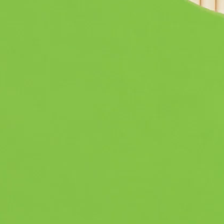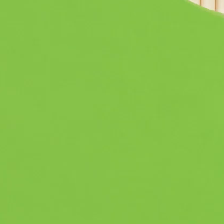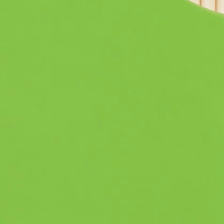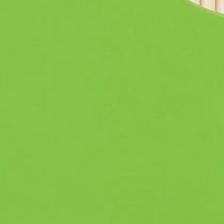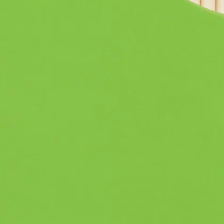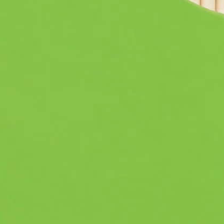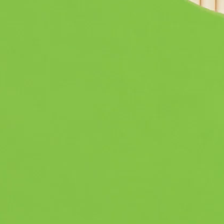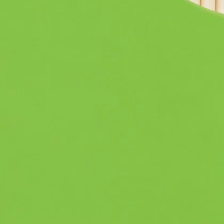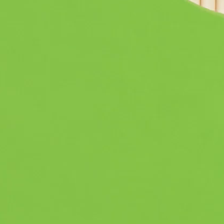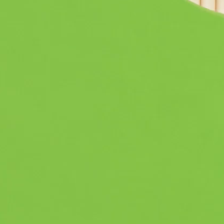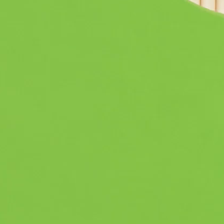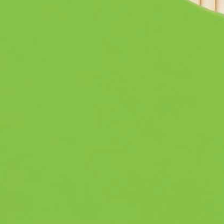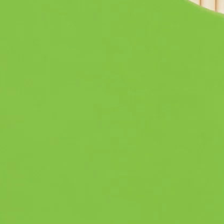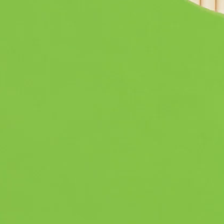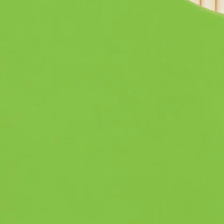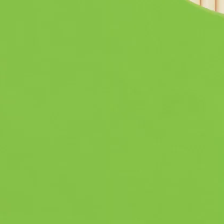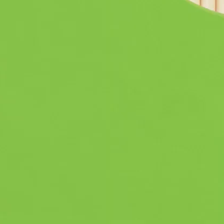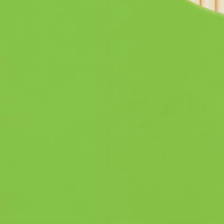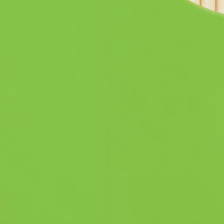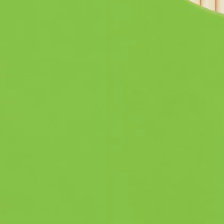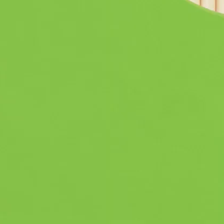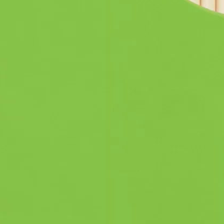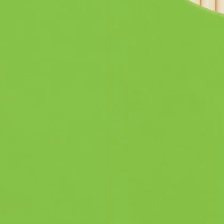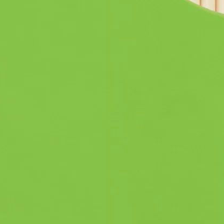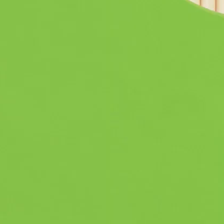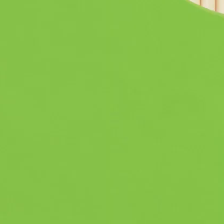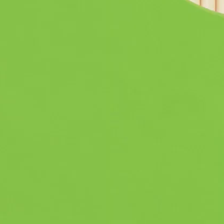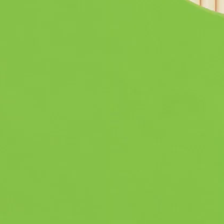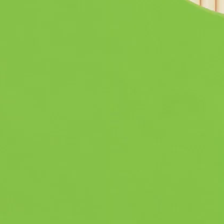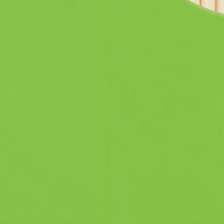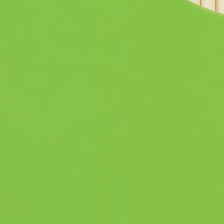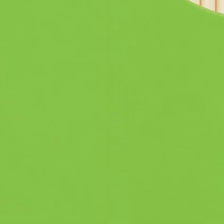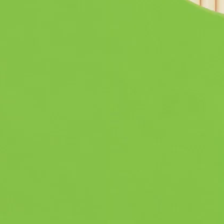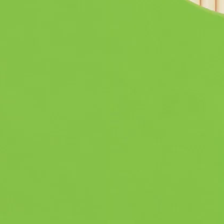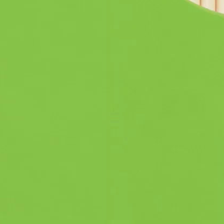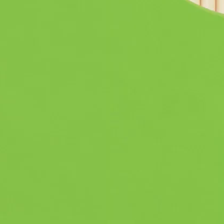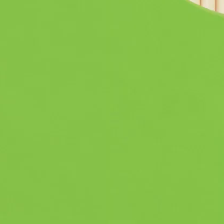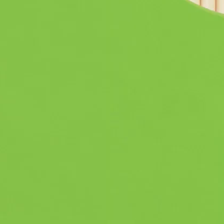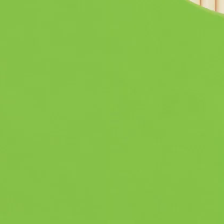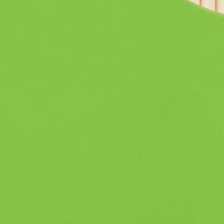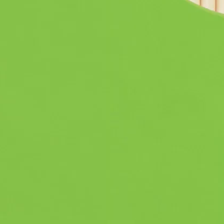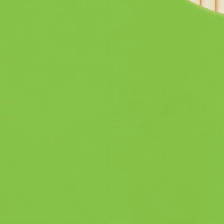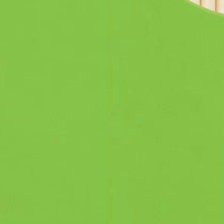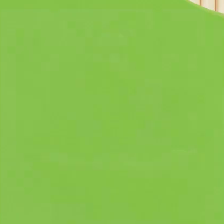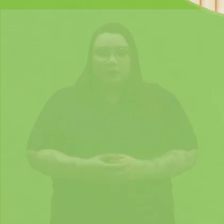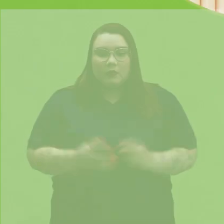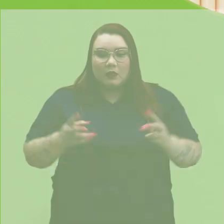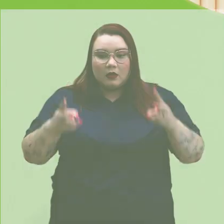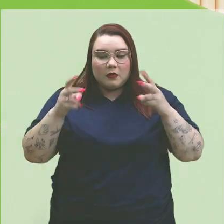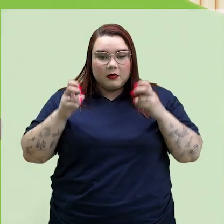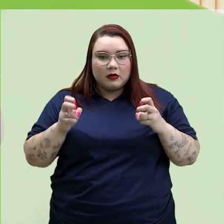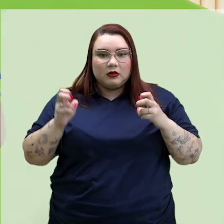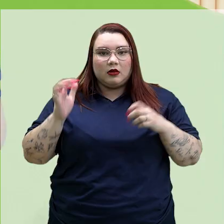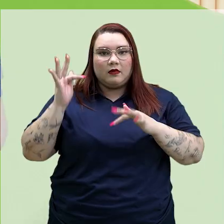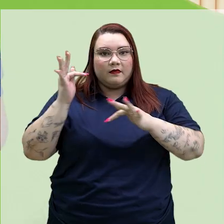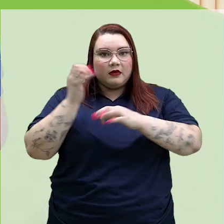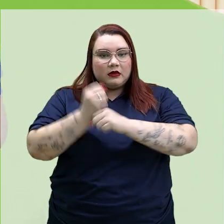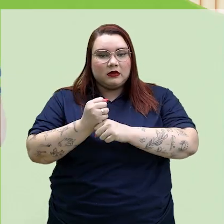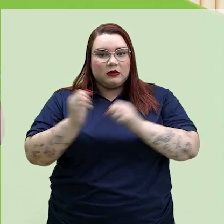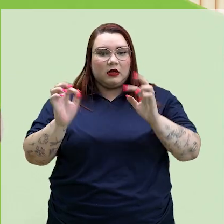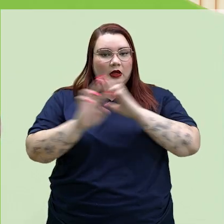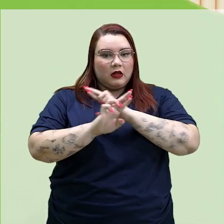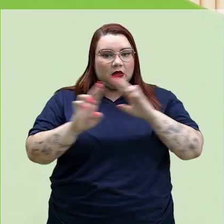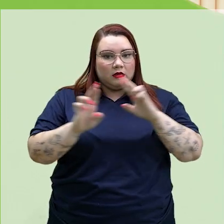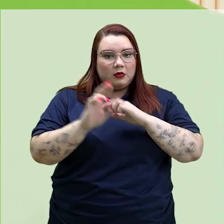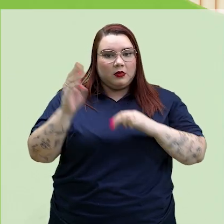Muito bem, viram aí a relação que a física faz com a biologia? Que a biologia ela